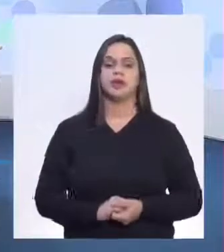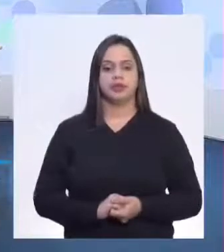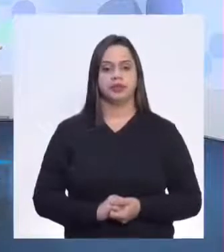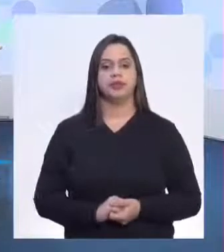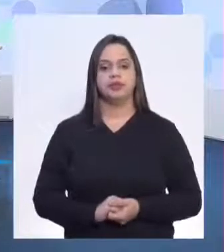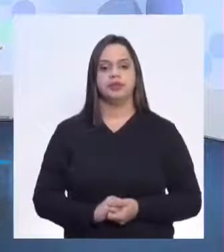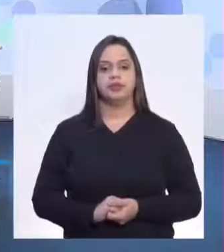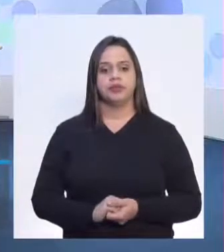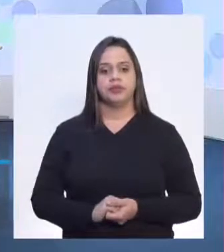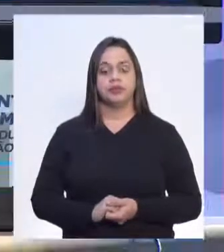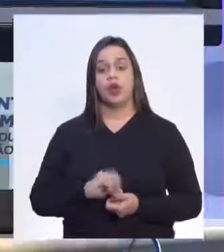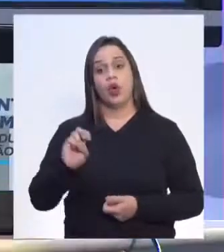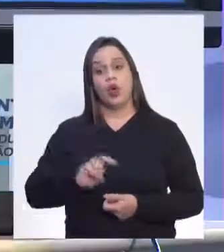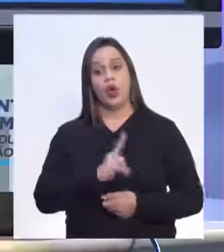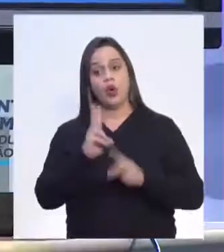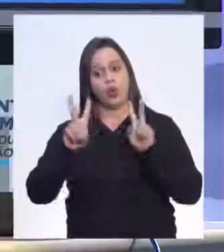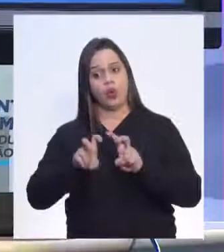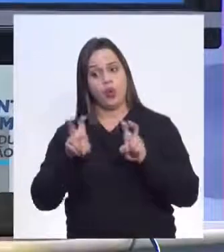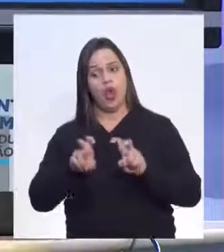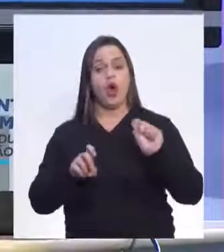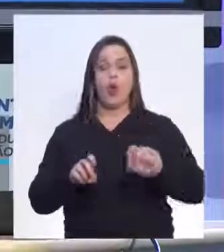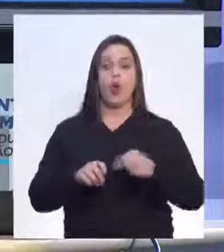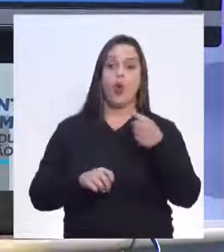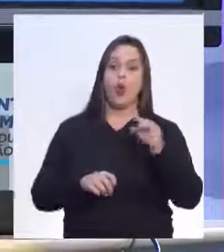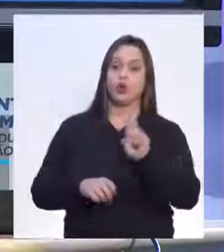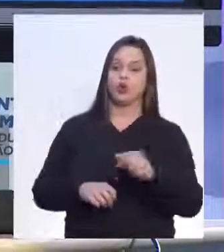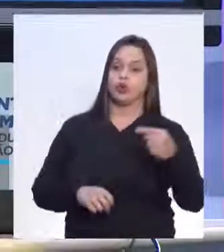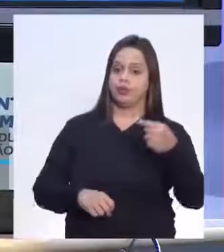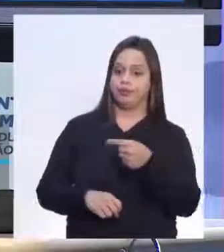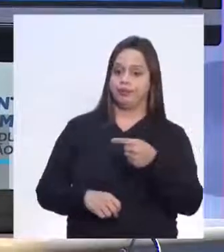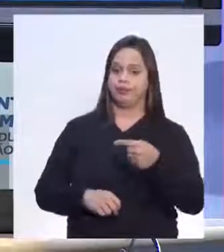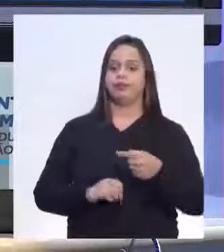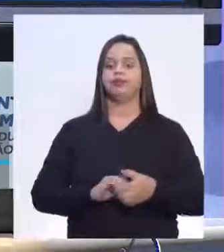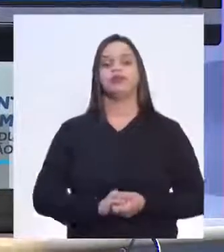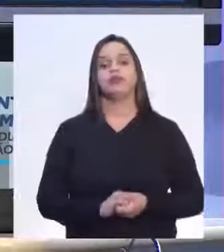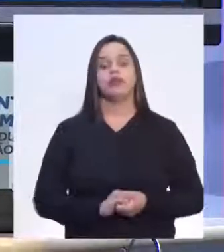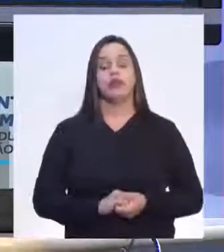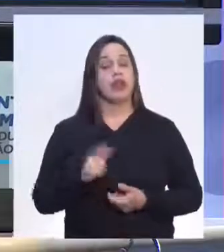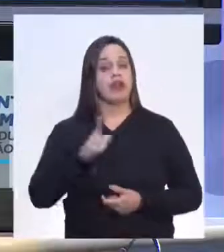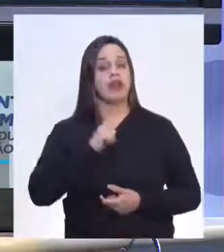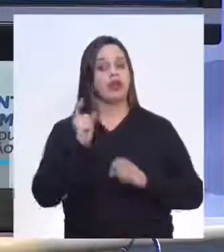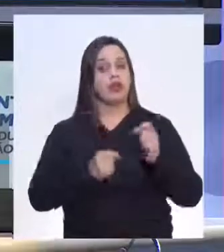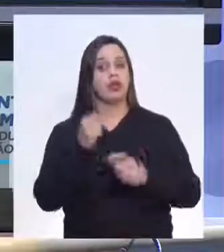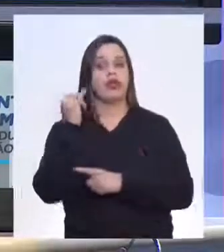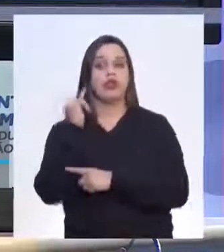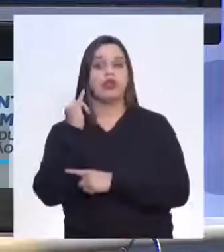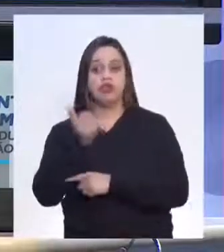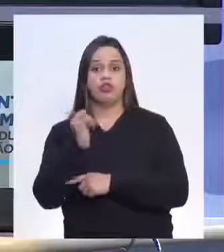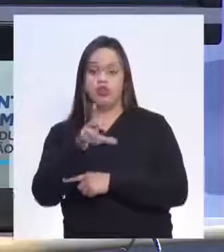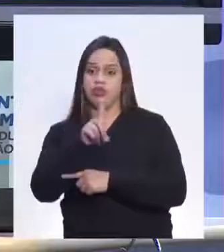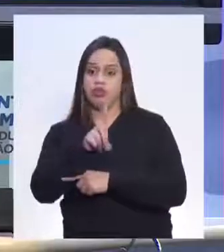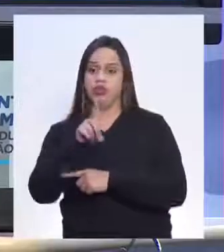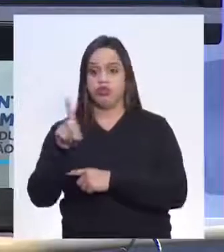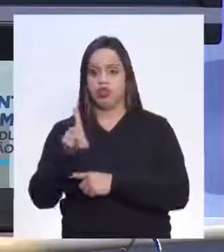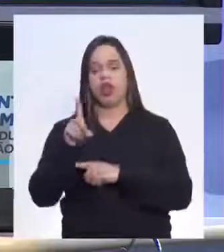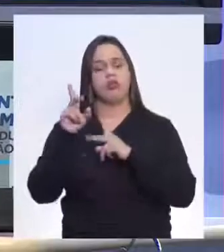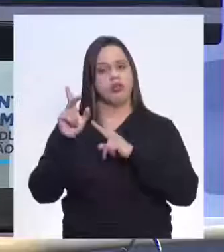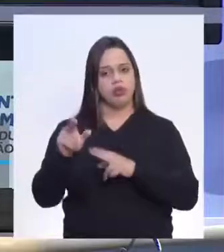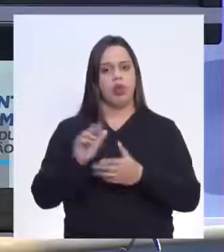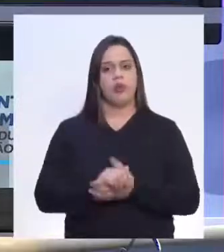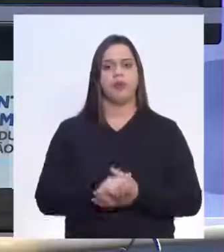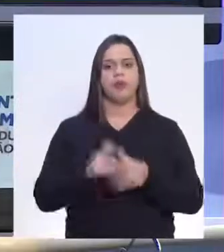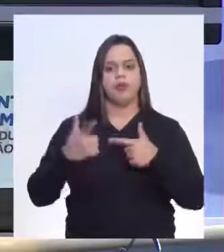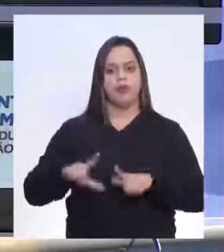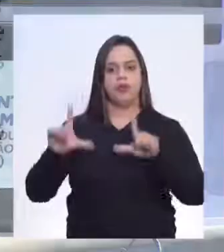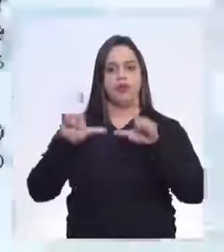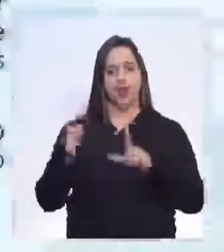possibilidades. A gente pode fazer ou com aspas ou com travessão. E aí você vai ter discurso direto do mesmo jeito. Na